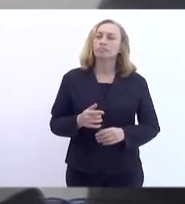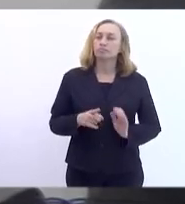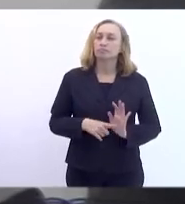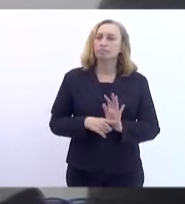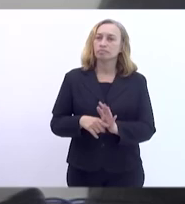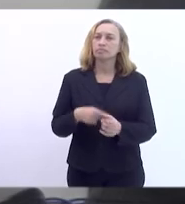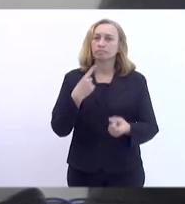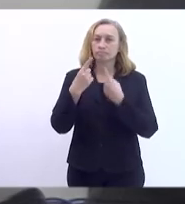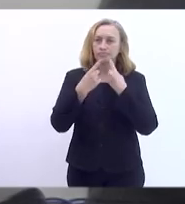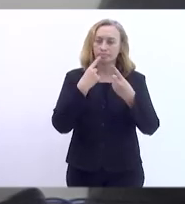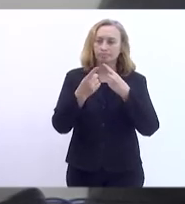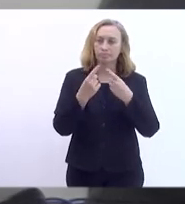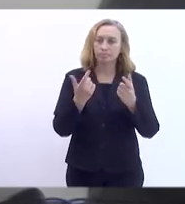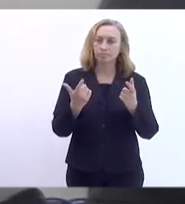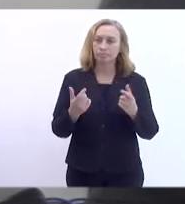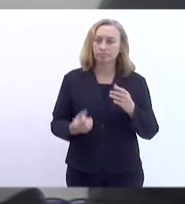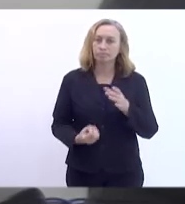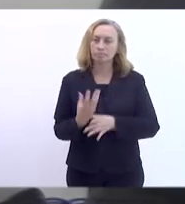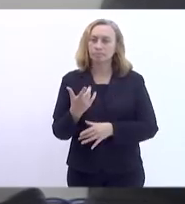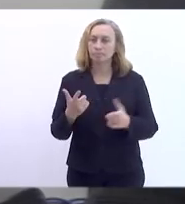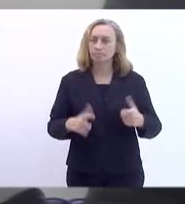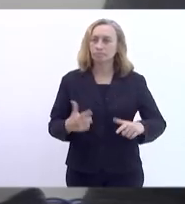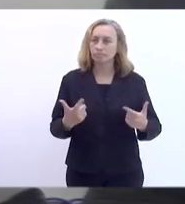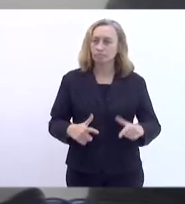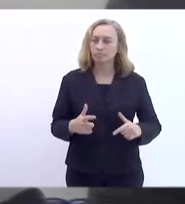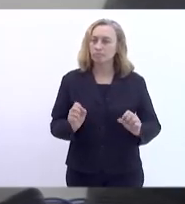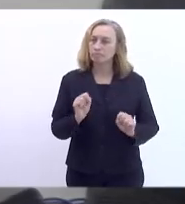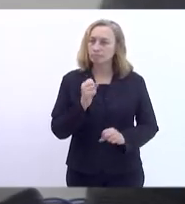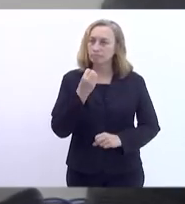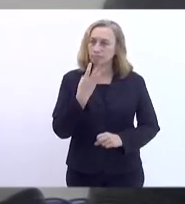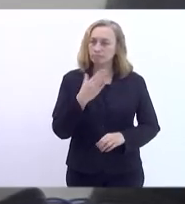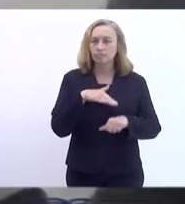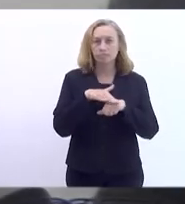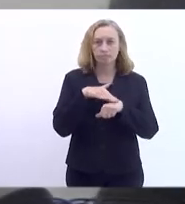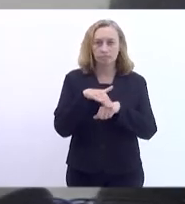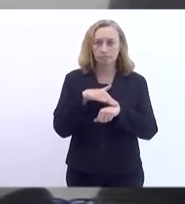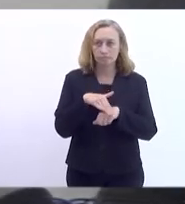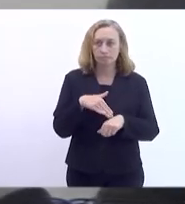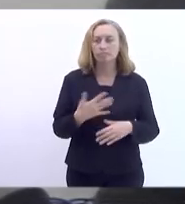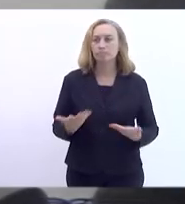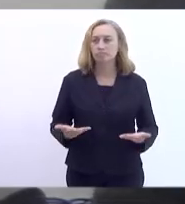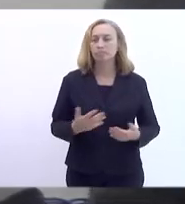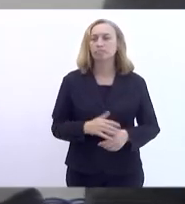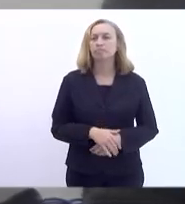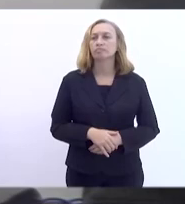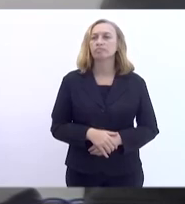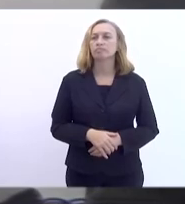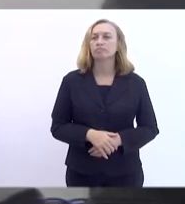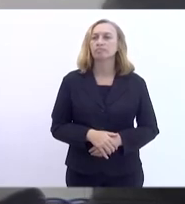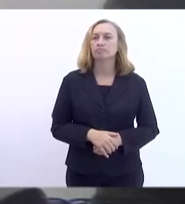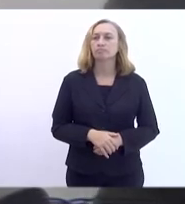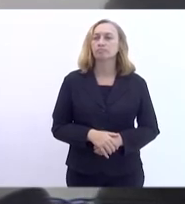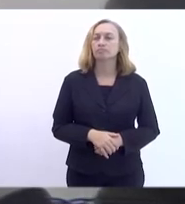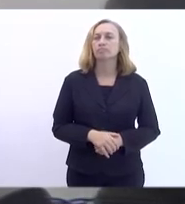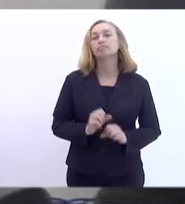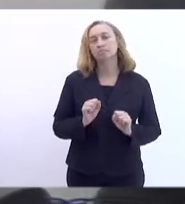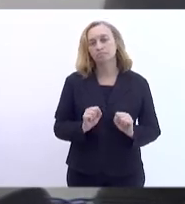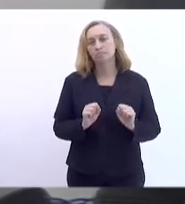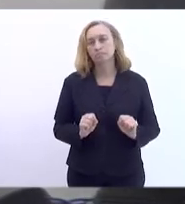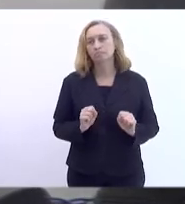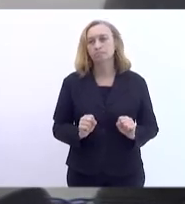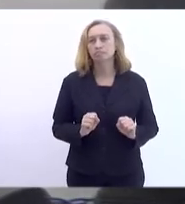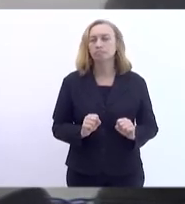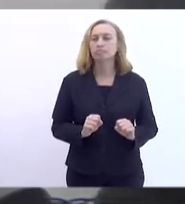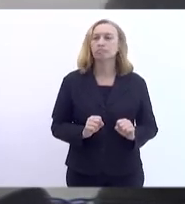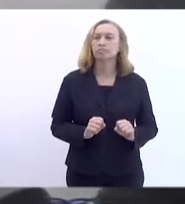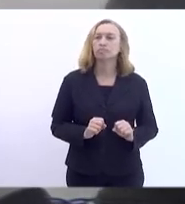e criar um ambiente positivo de conversação é essa conversação Claro ela pode se dar